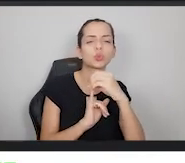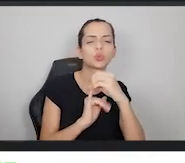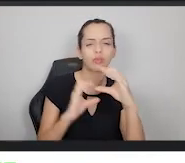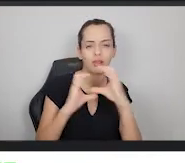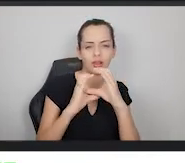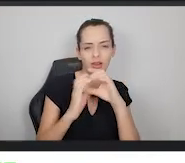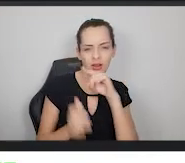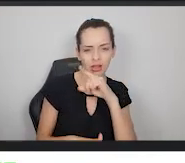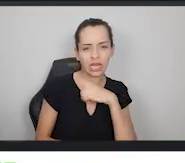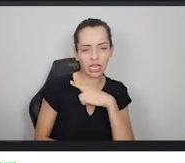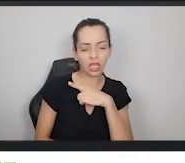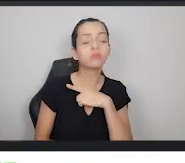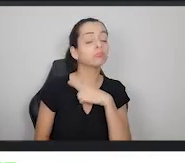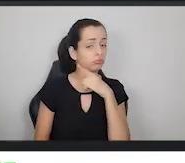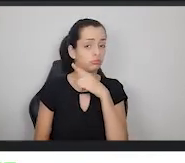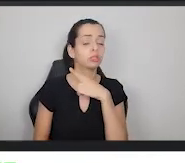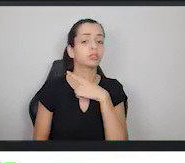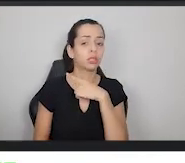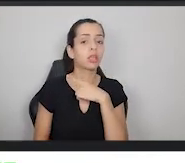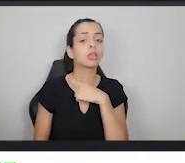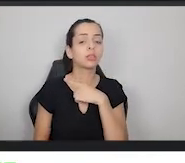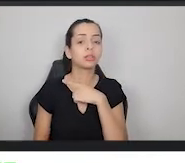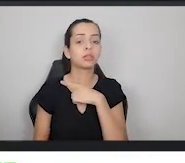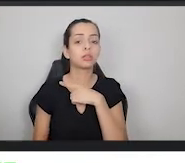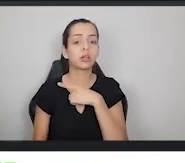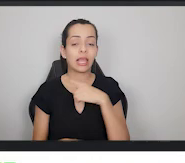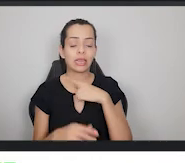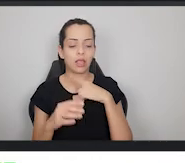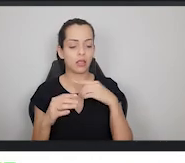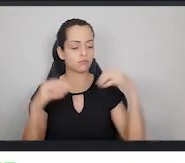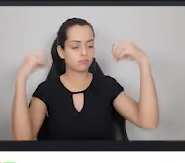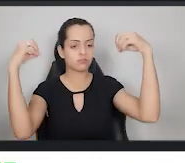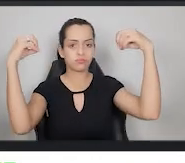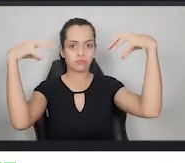não é bem assim. A gente já viu alguns aqui, inclusive no núcleo urbano.